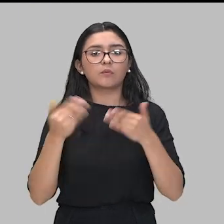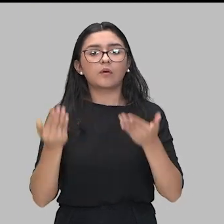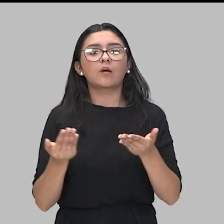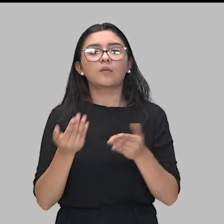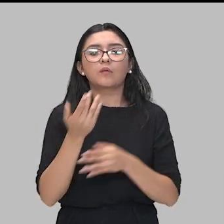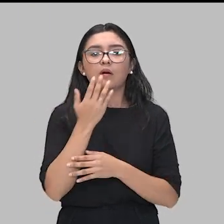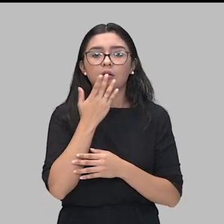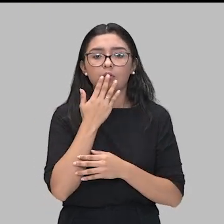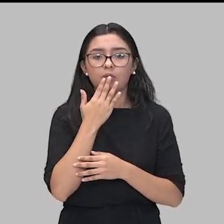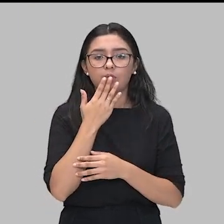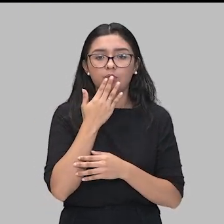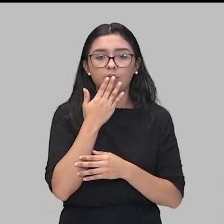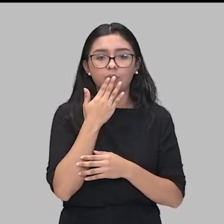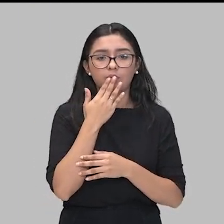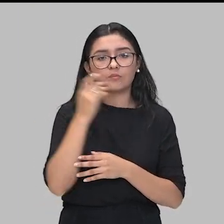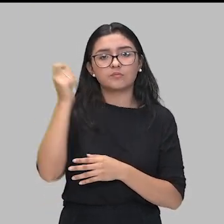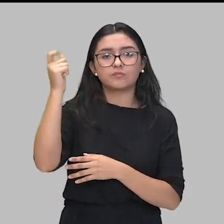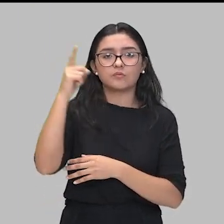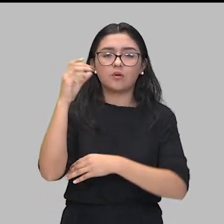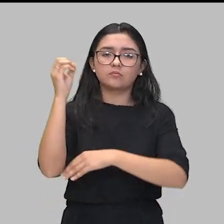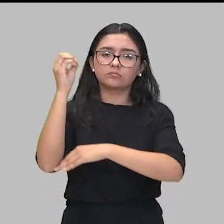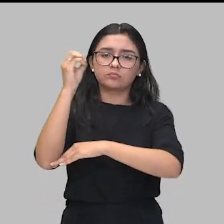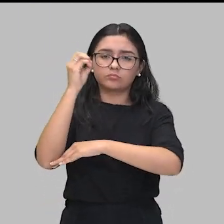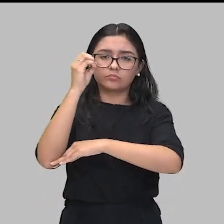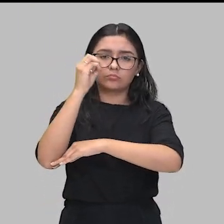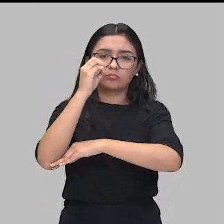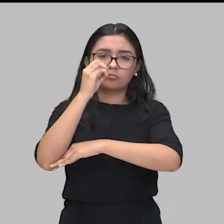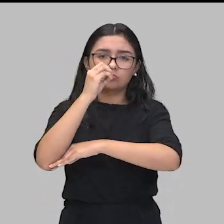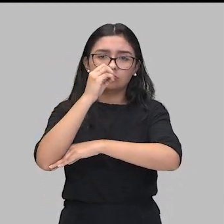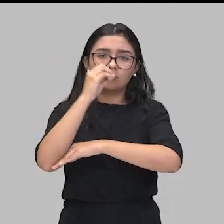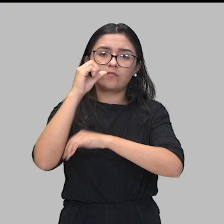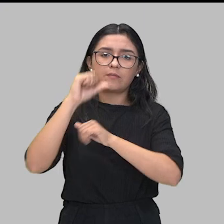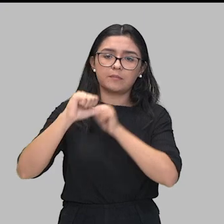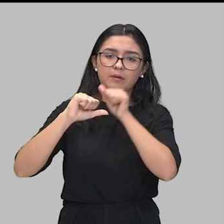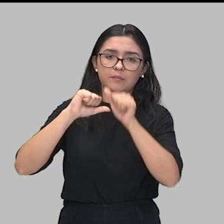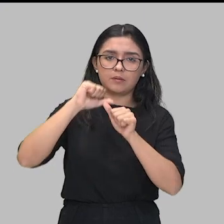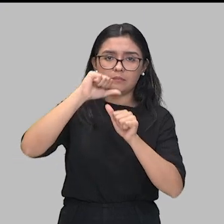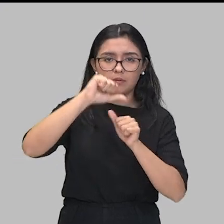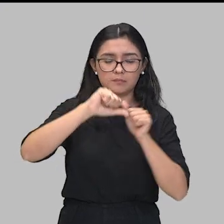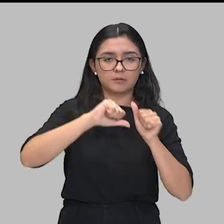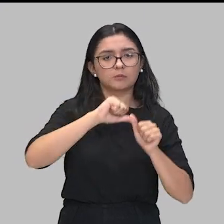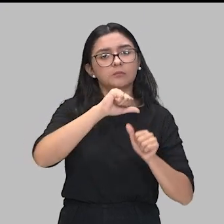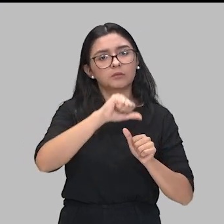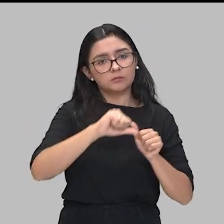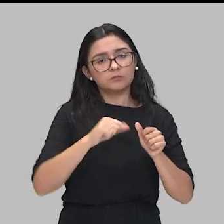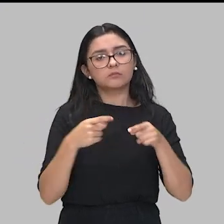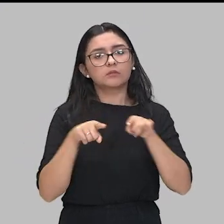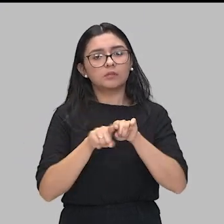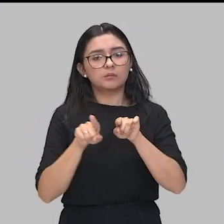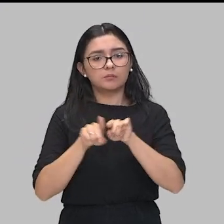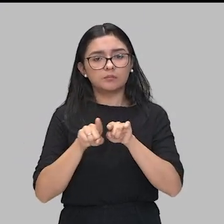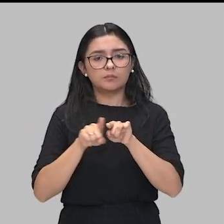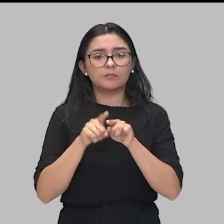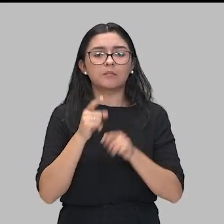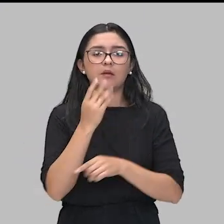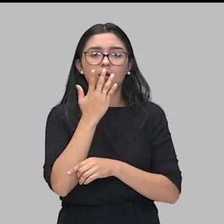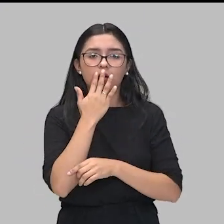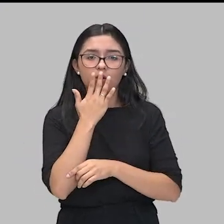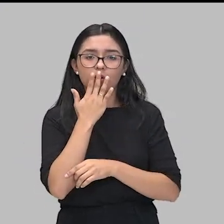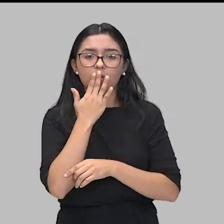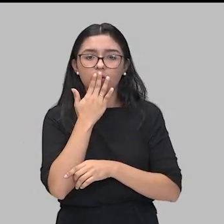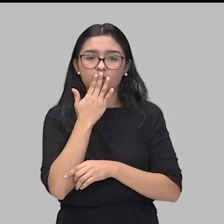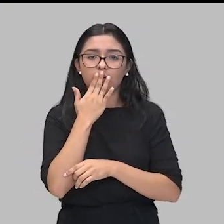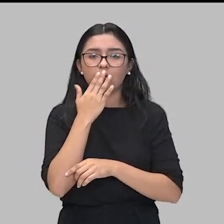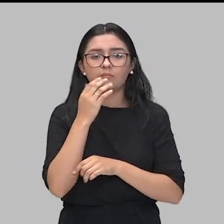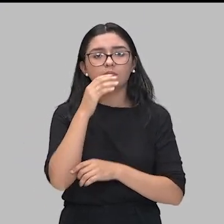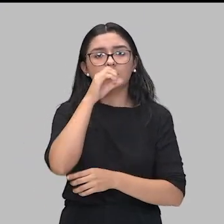vai ficando ao entardecer, ali no pôr do sol, ele vai ficando cada vez mais